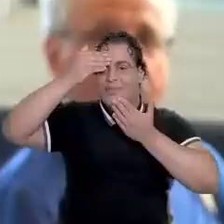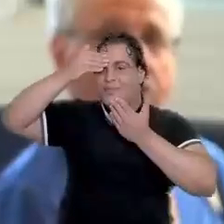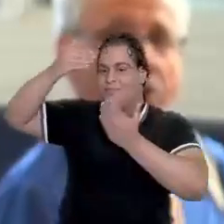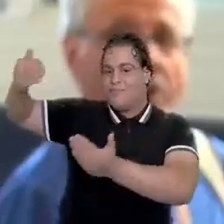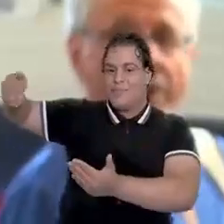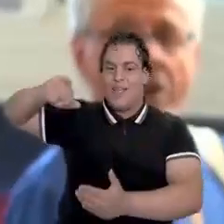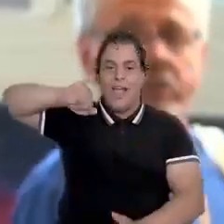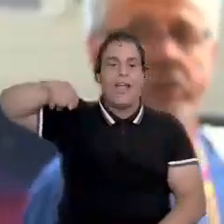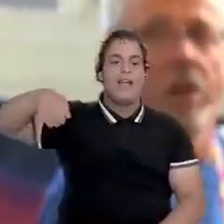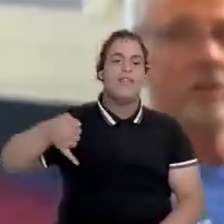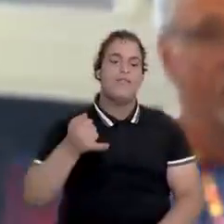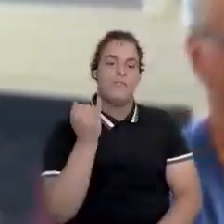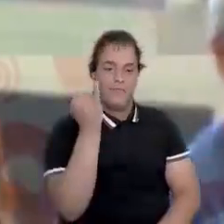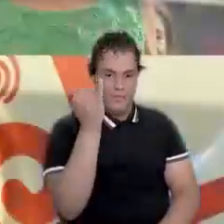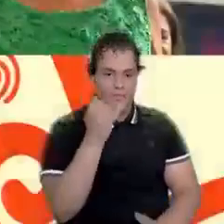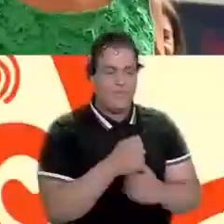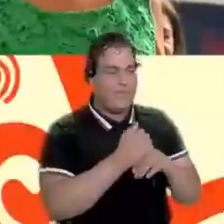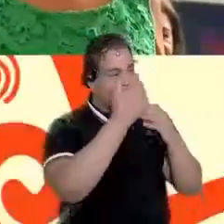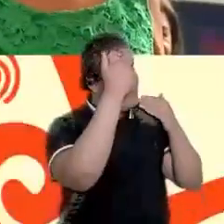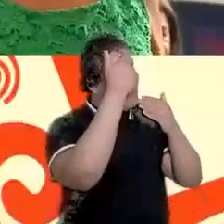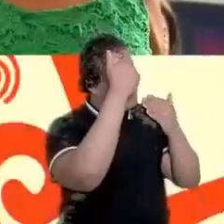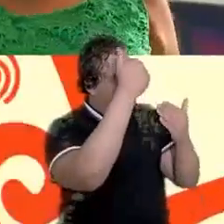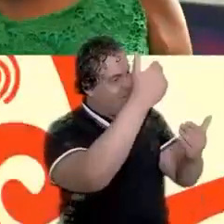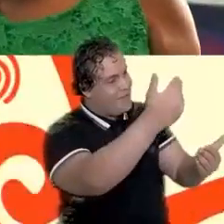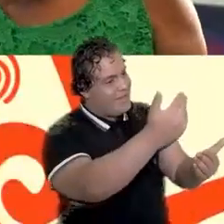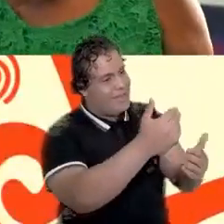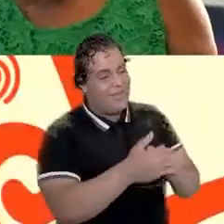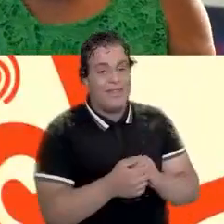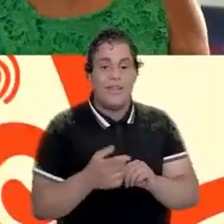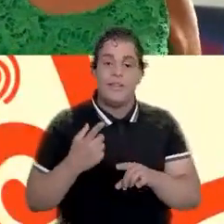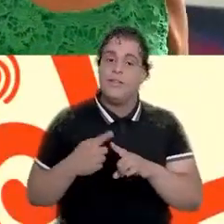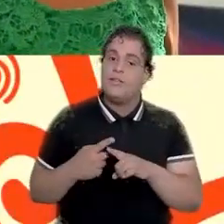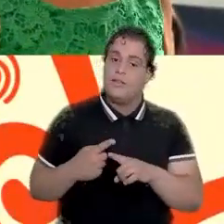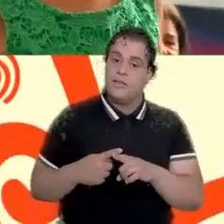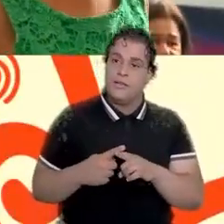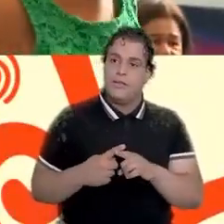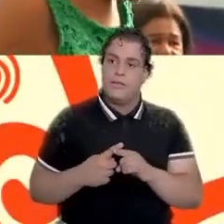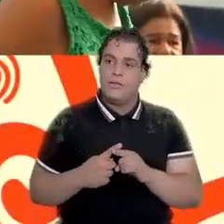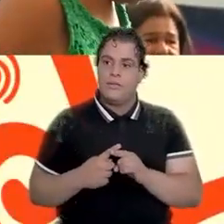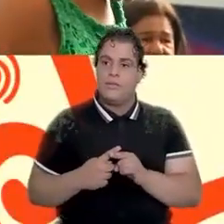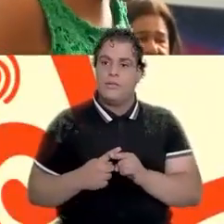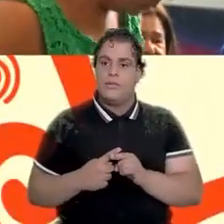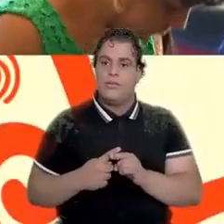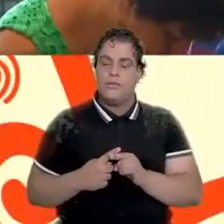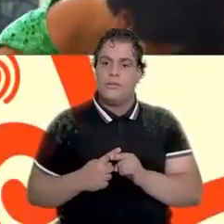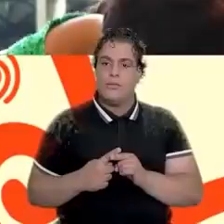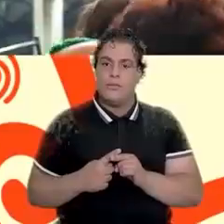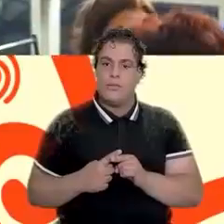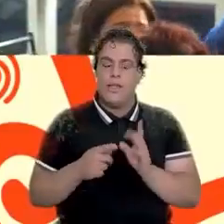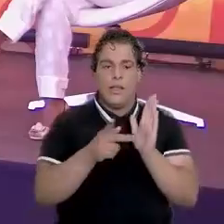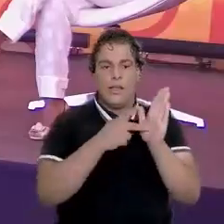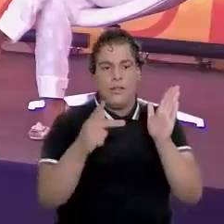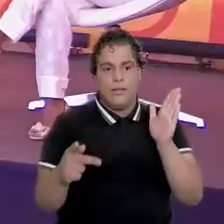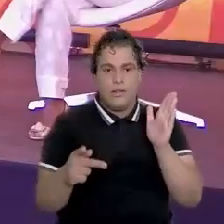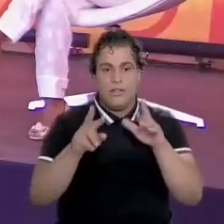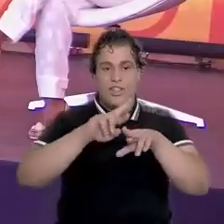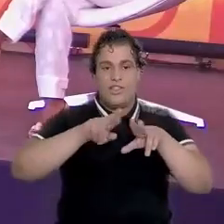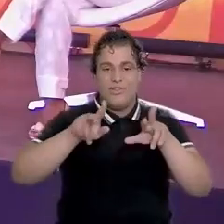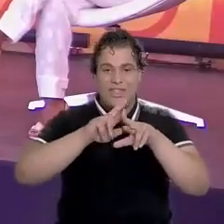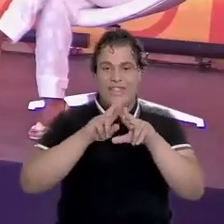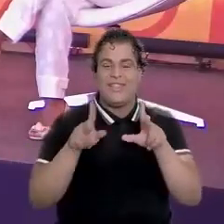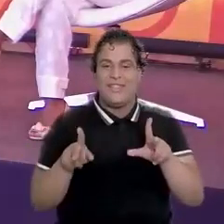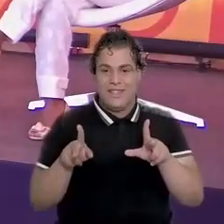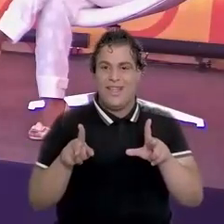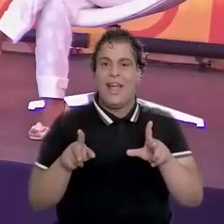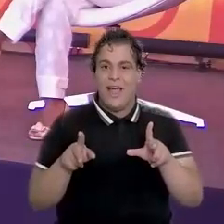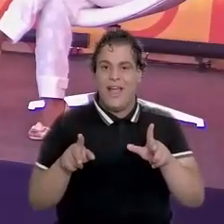pela oportunidade. Gratidão pelo depoimento, Elce, porque é isso aí, por isso que é uma poesia diferenciada, né?